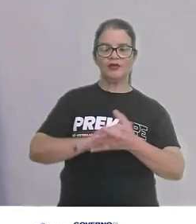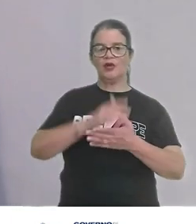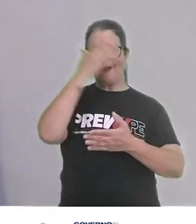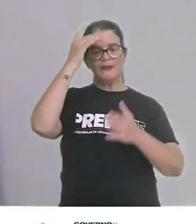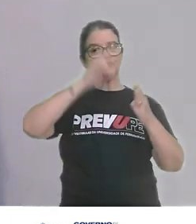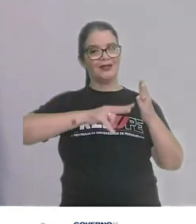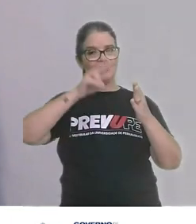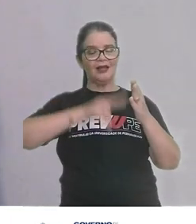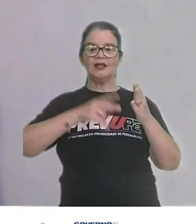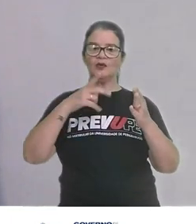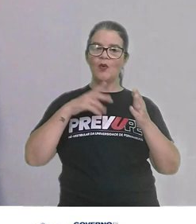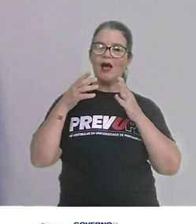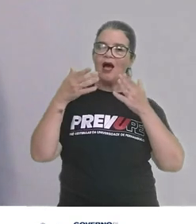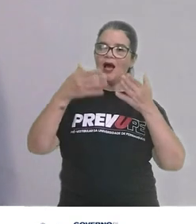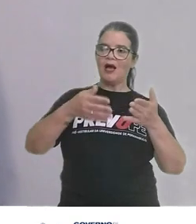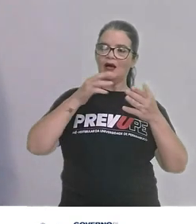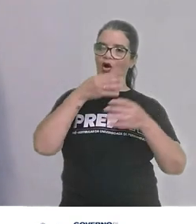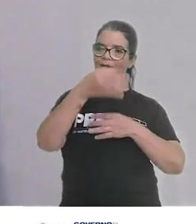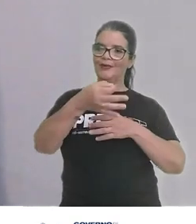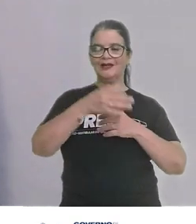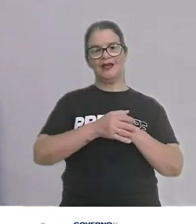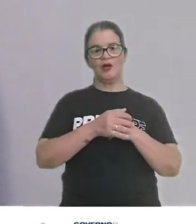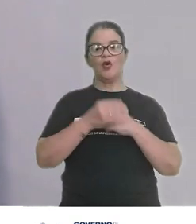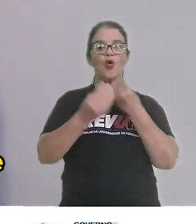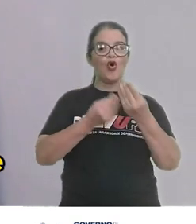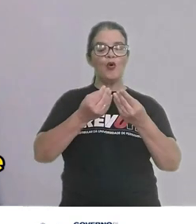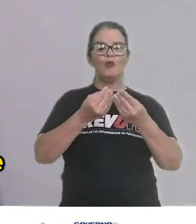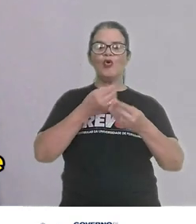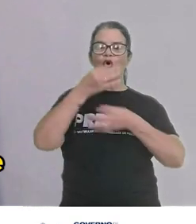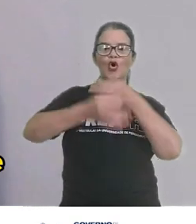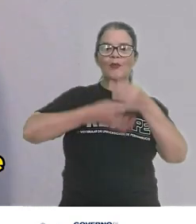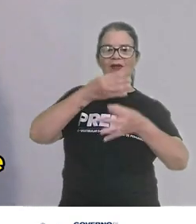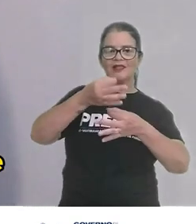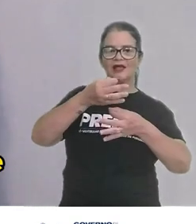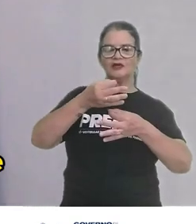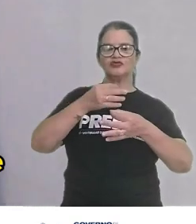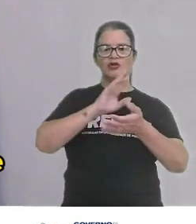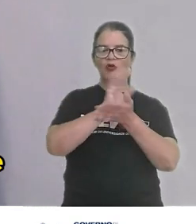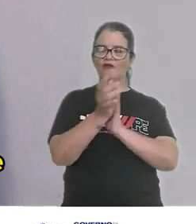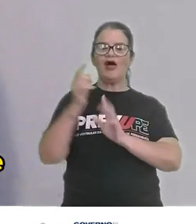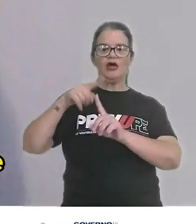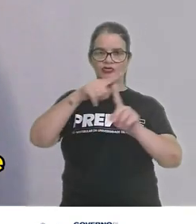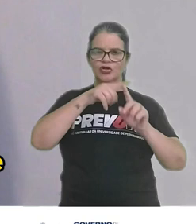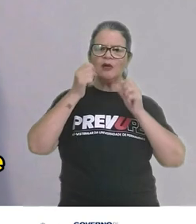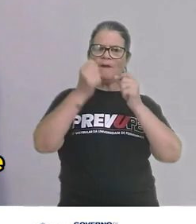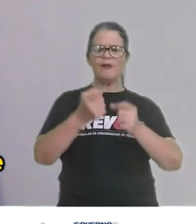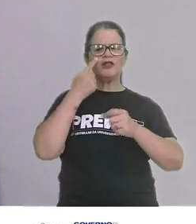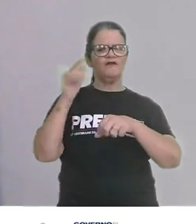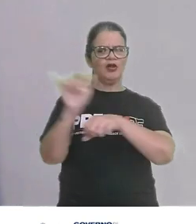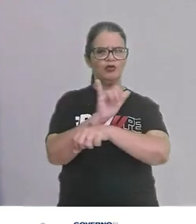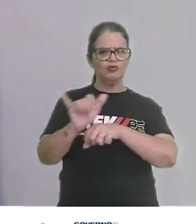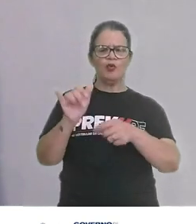leitor a opinar. Como é que o leitor vai opinar? Nos comentários. Então, vários gêneros, vocês podem ver no